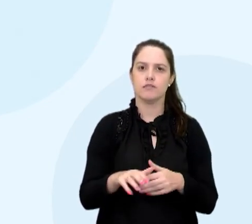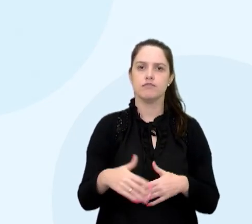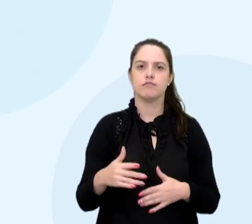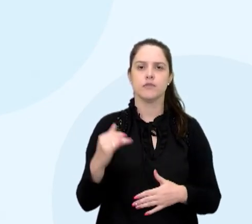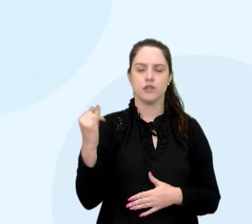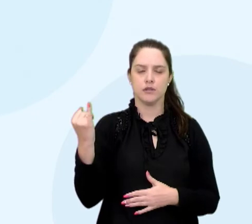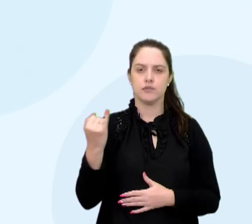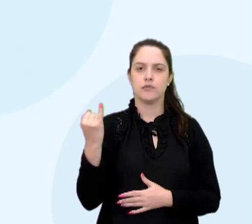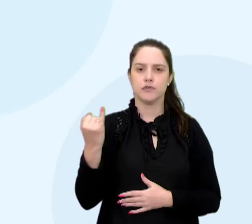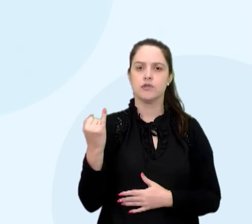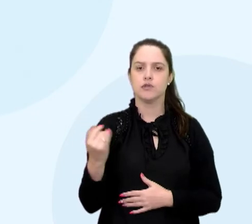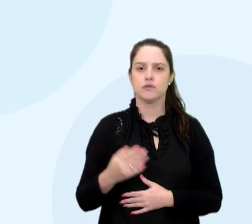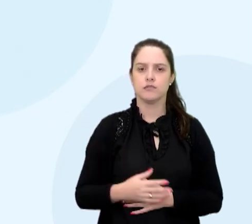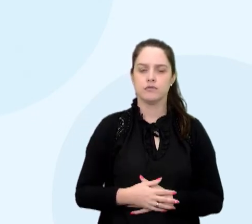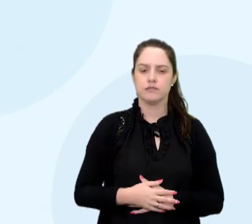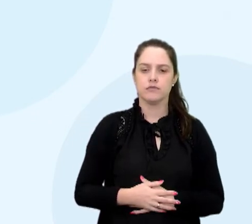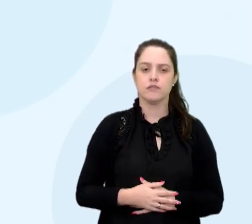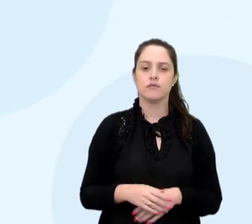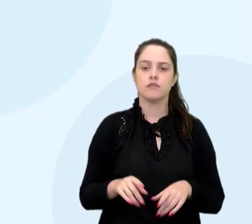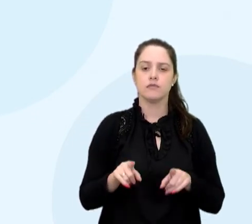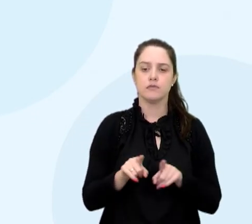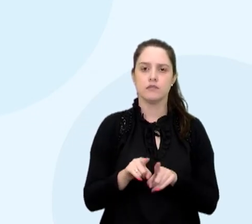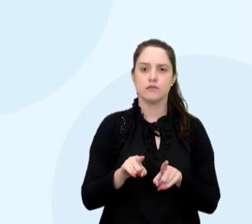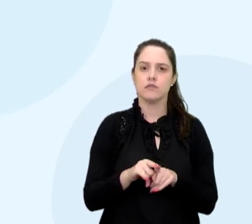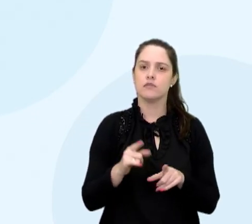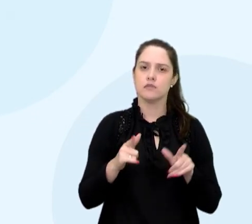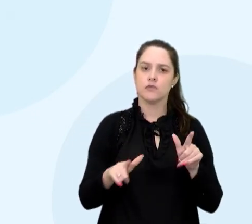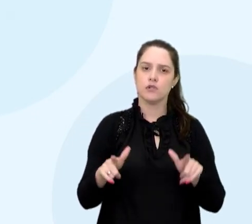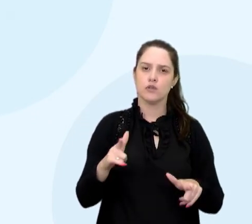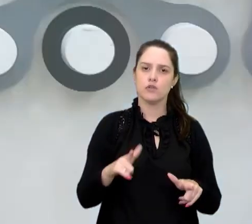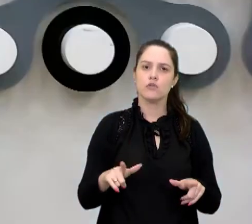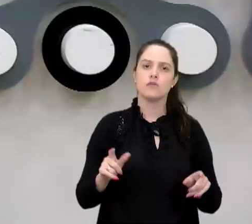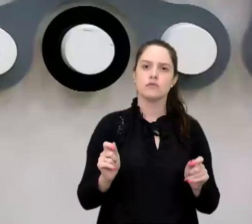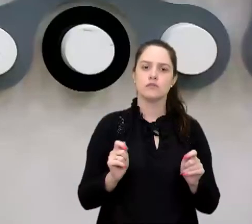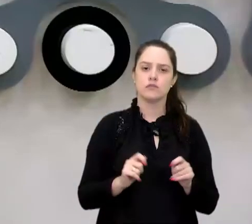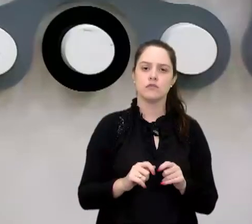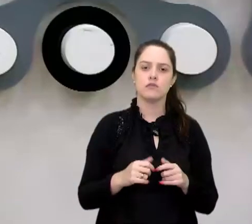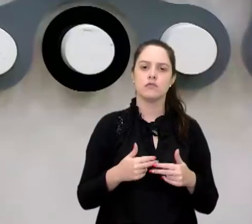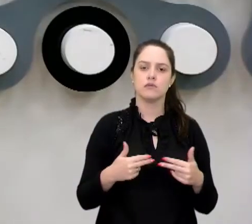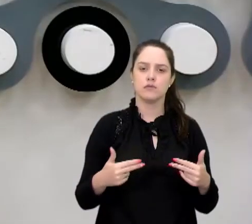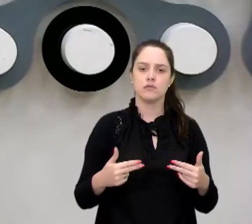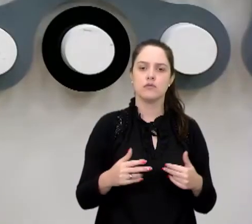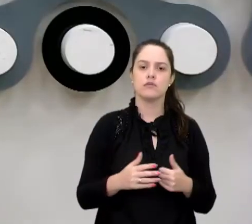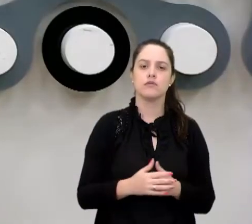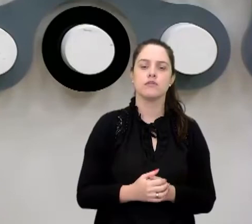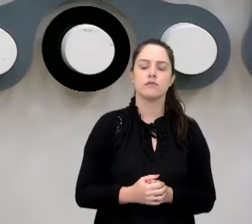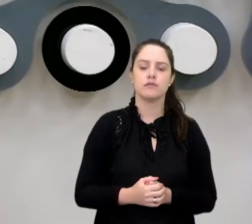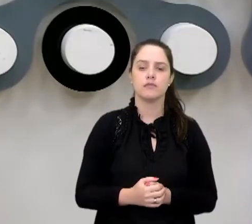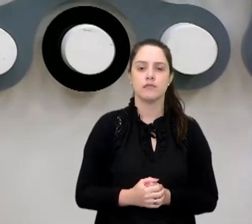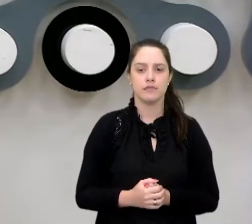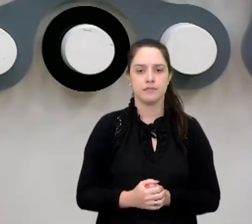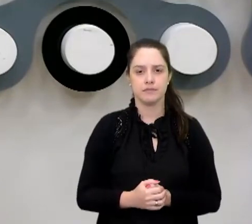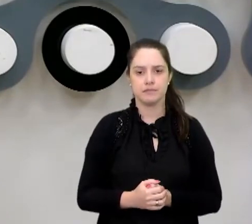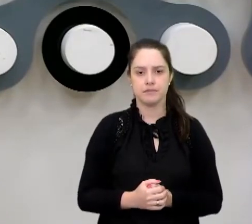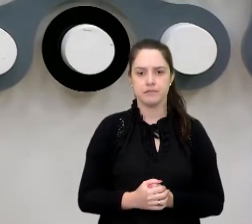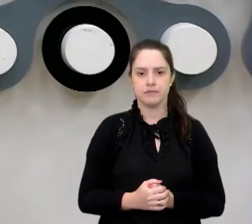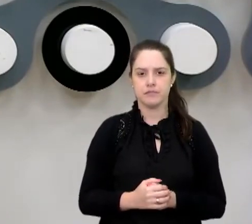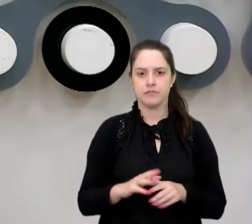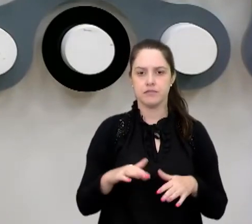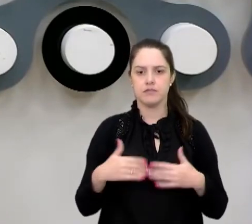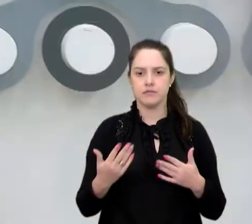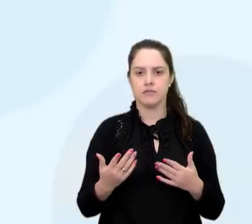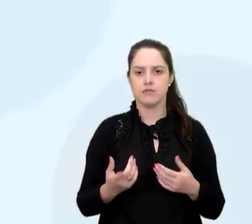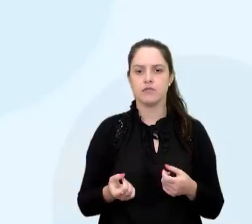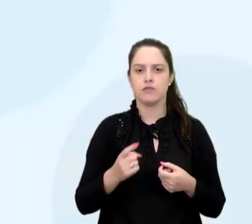lá no repositório, viu, gente? Exatamente, no repositório, o material fica sempre no repositório e os links estão lá, tá? Vamos voltar lá para